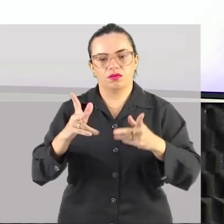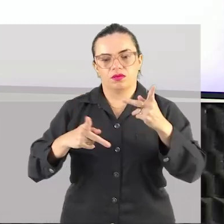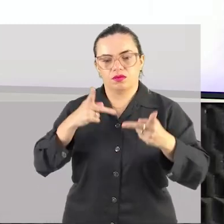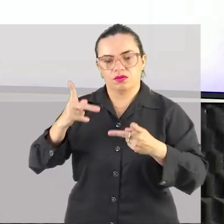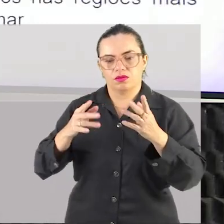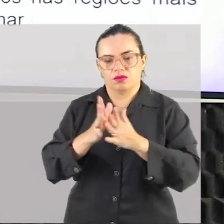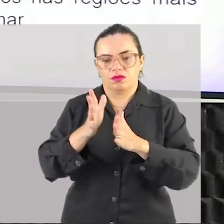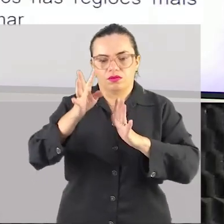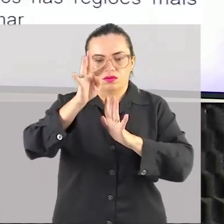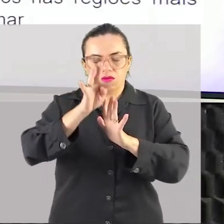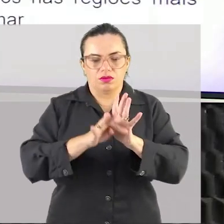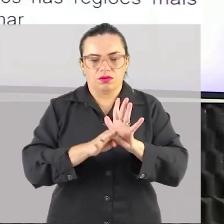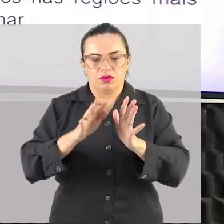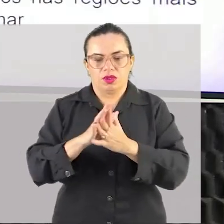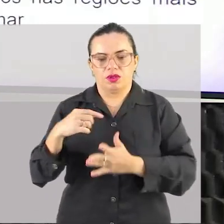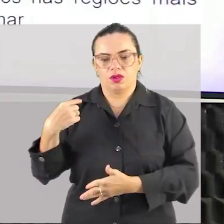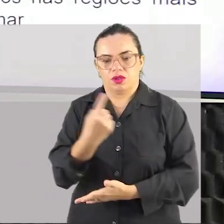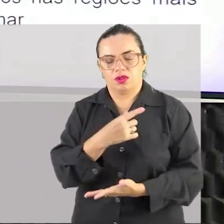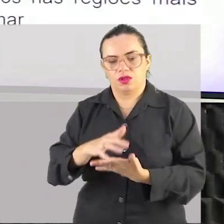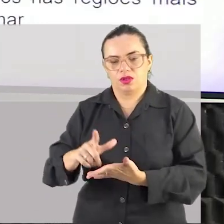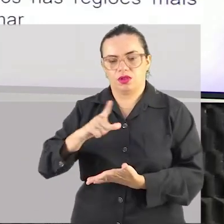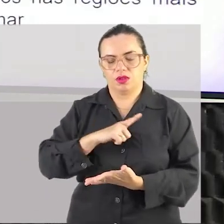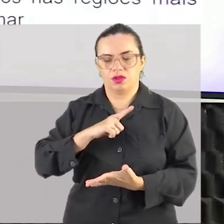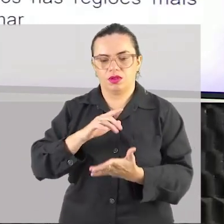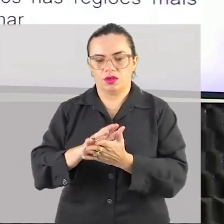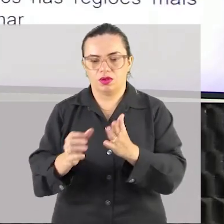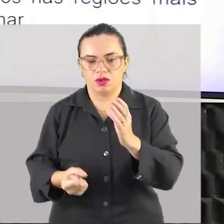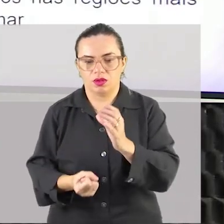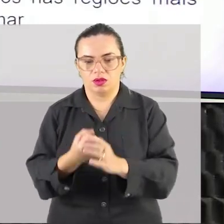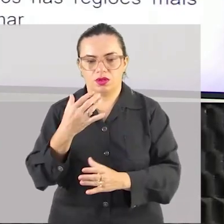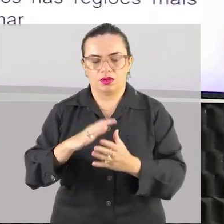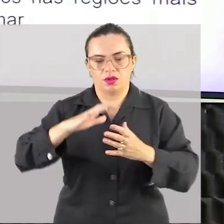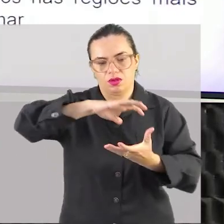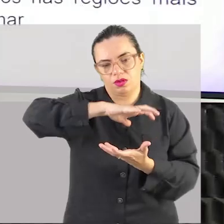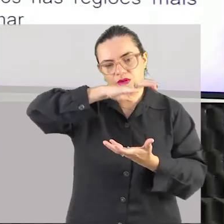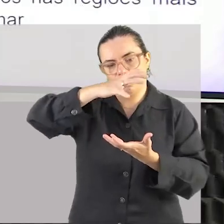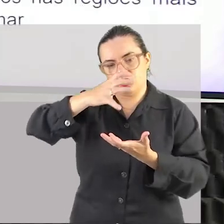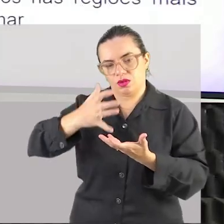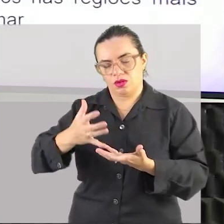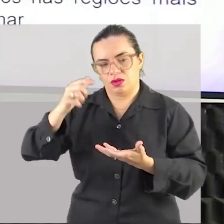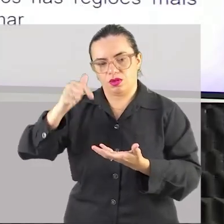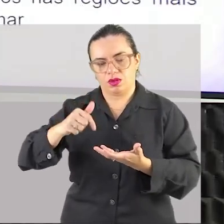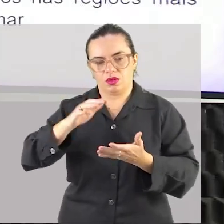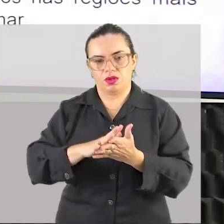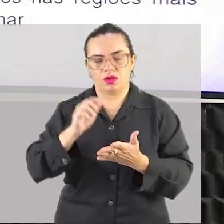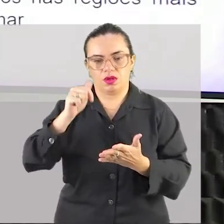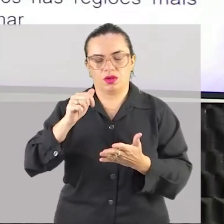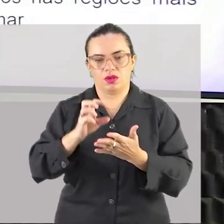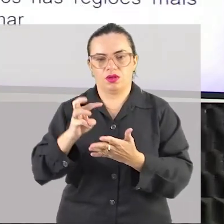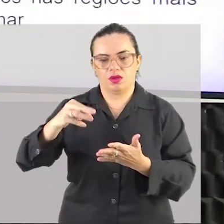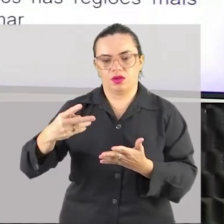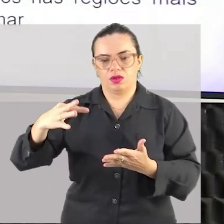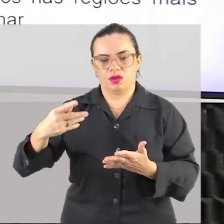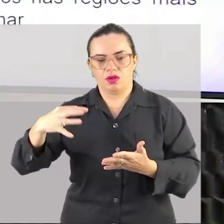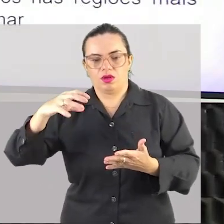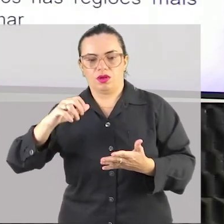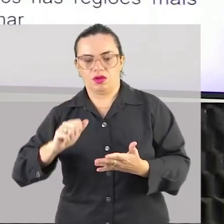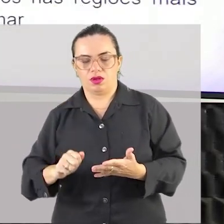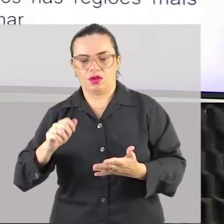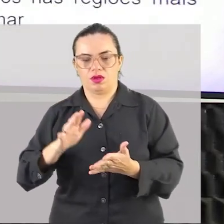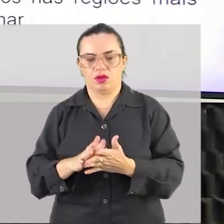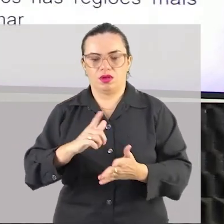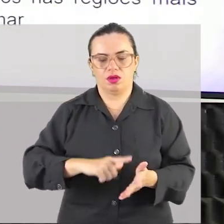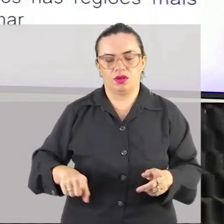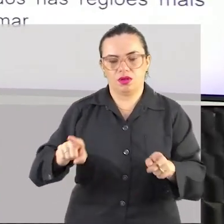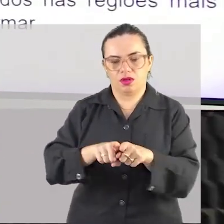falou lá no texto, ó, que nós temos a formação da crosta, solidificação do magma. A gente falou também